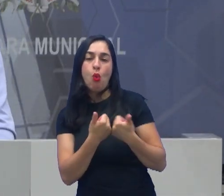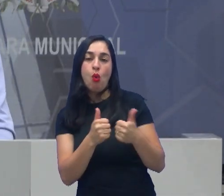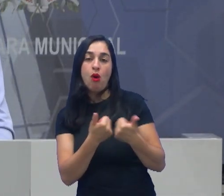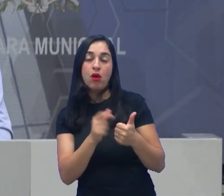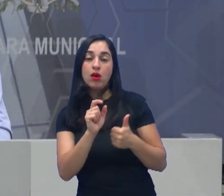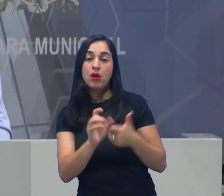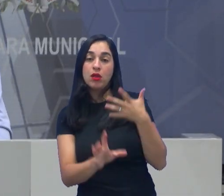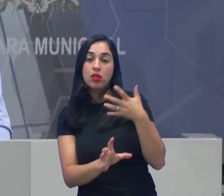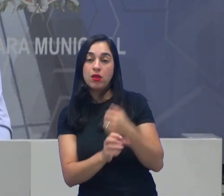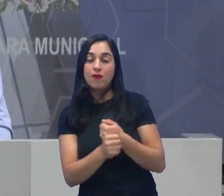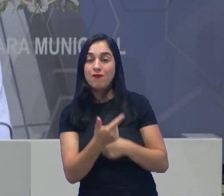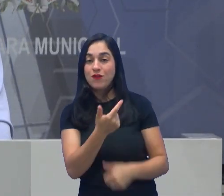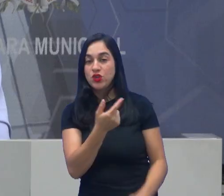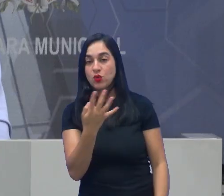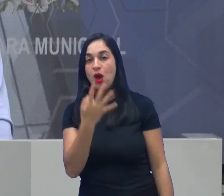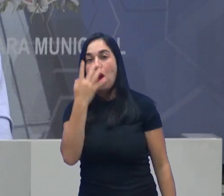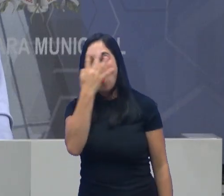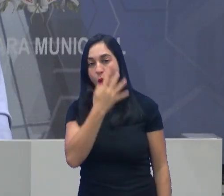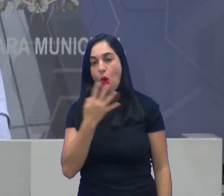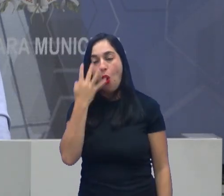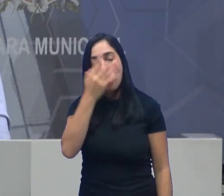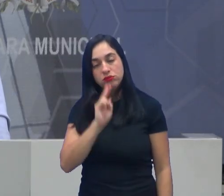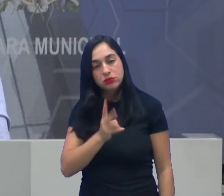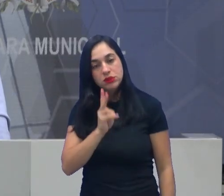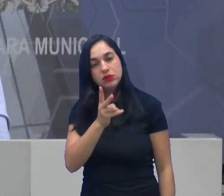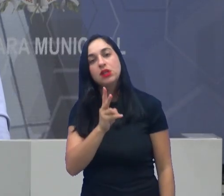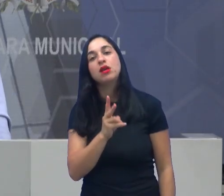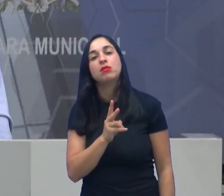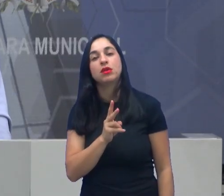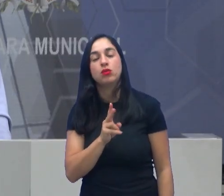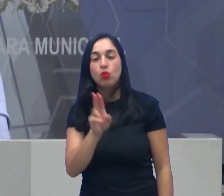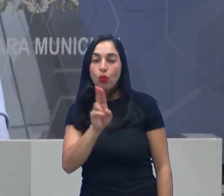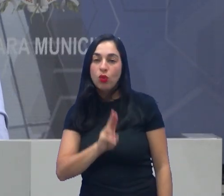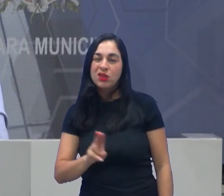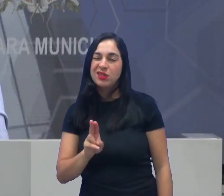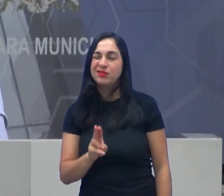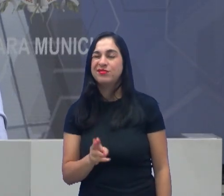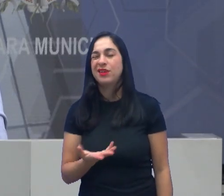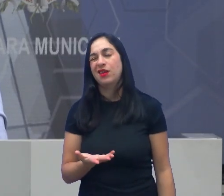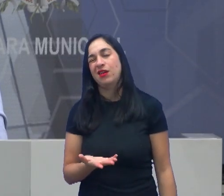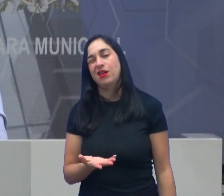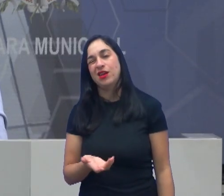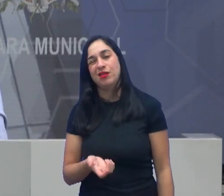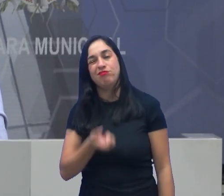24 horas. Está de brincadeira? Está de sacanagem?